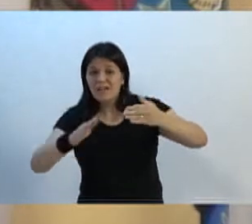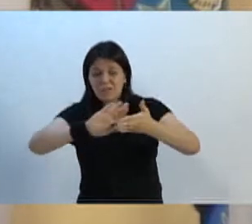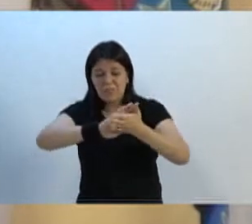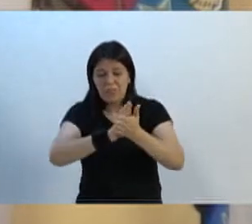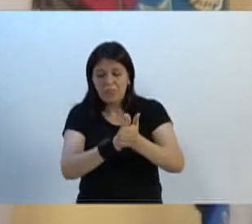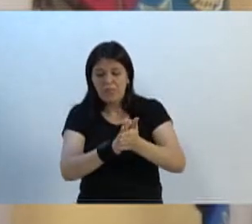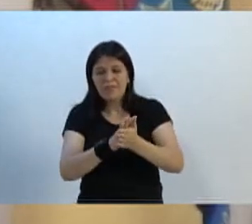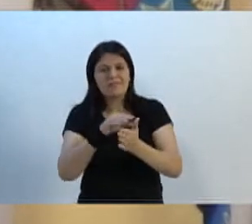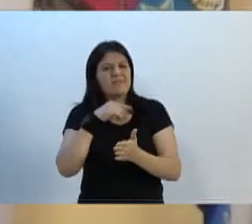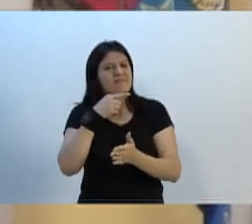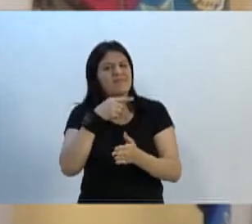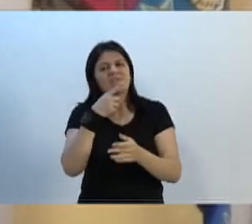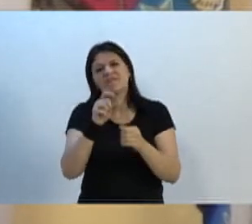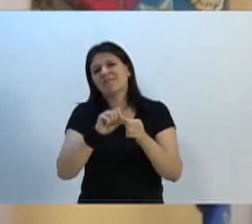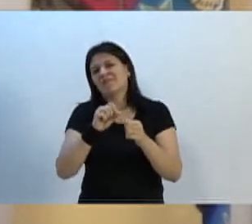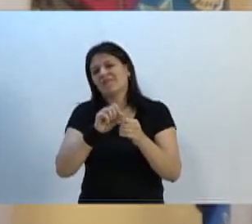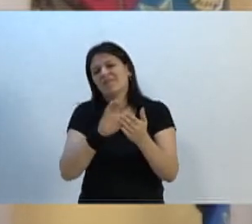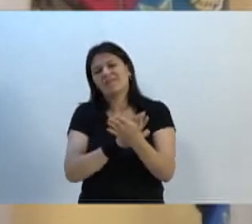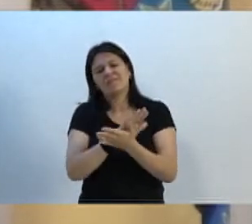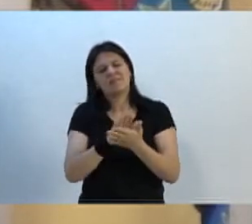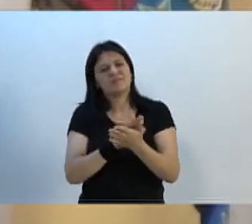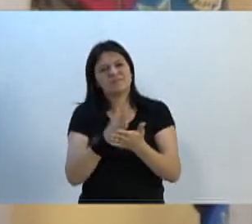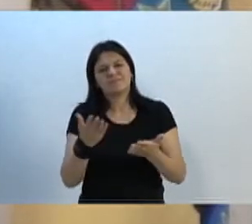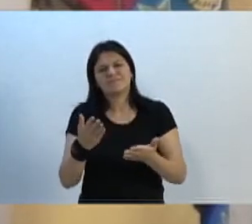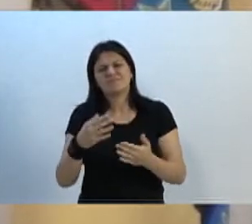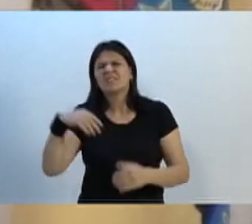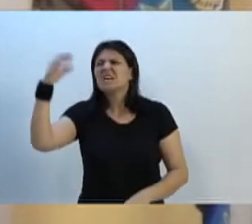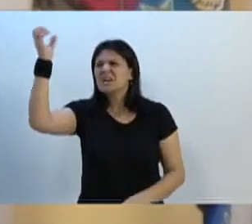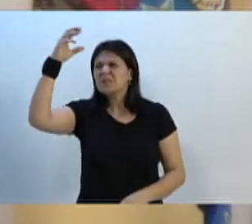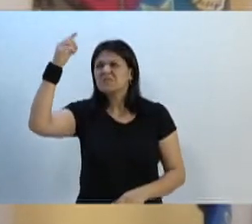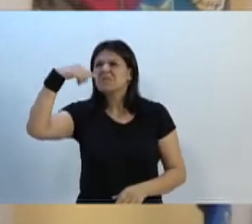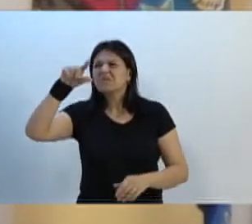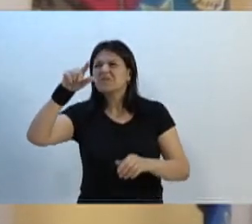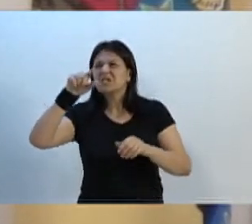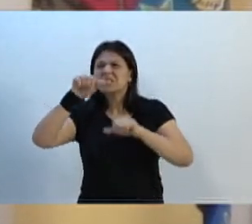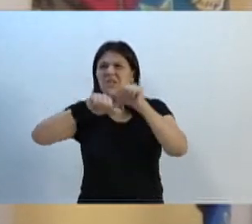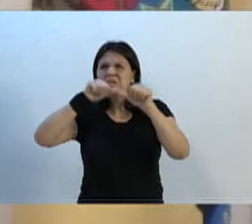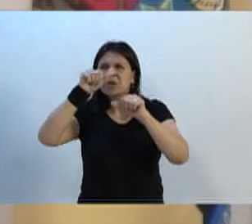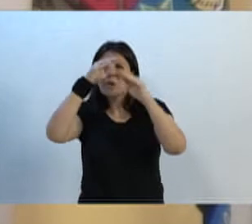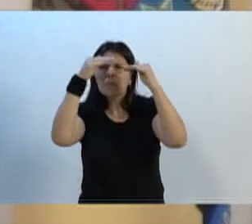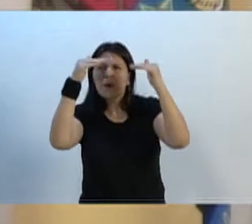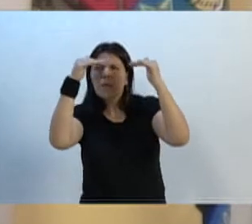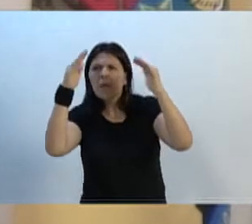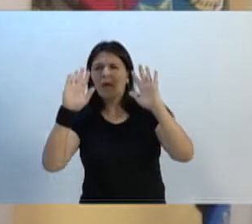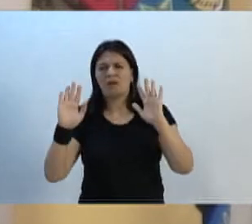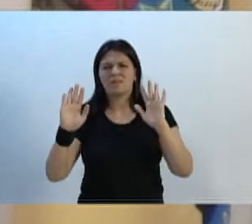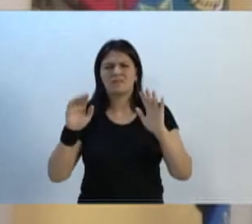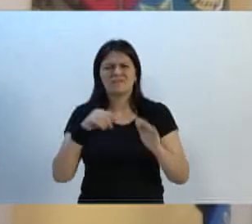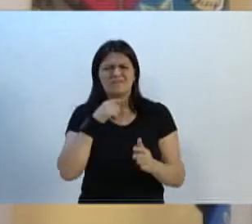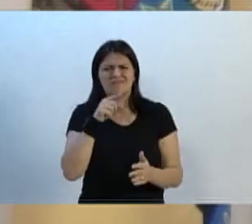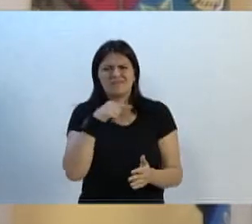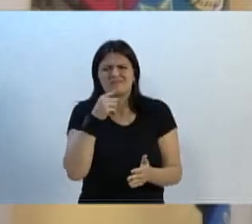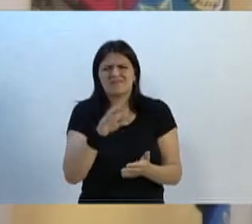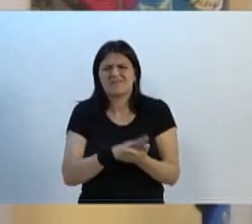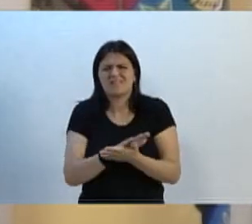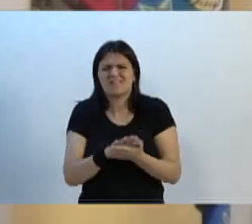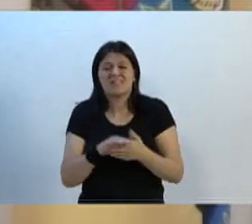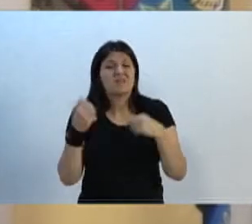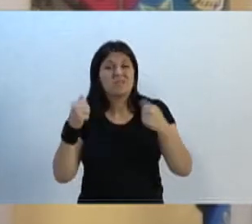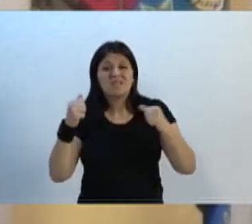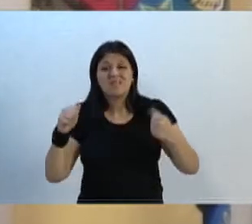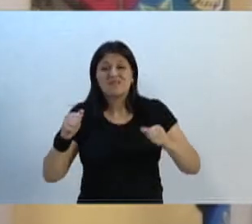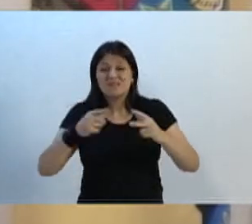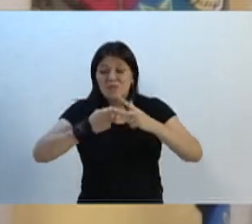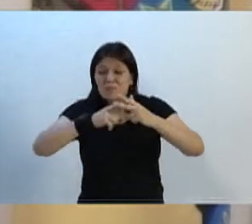e ninguém faz nada né dia de chuva nós vamos lá trocar meia dúzia de telha isso não adianta mais tem que fazer uma Devassa dentro